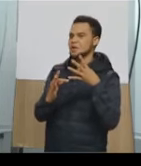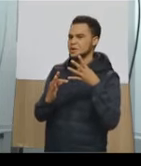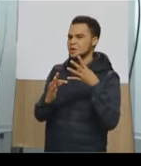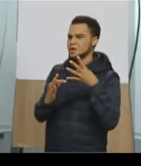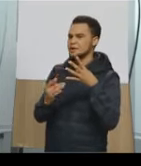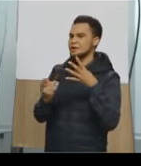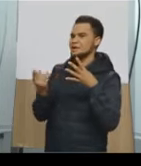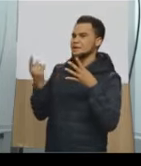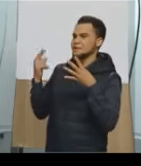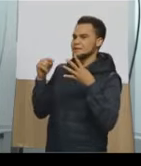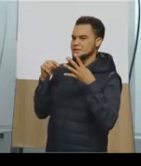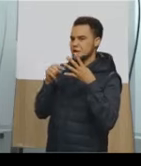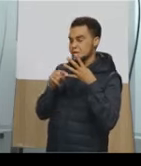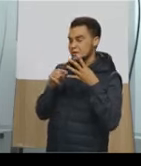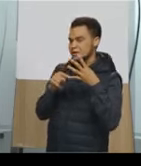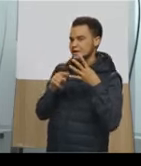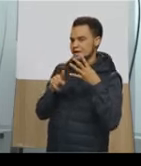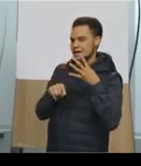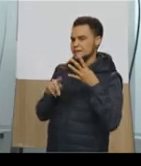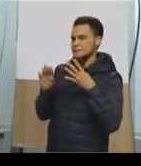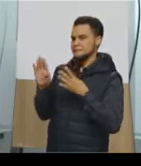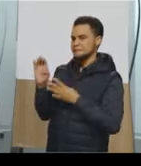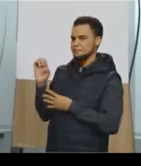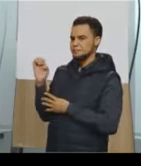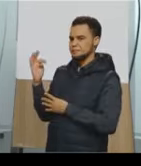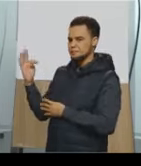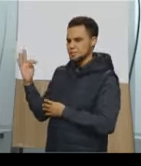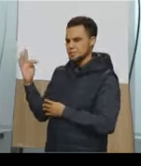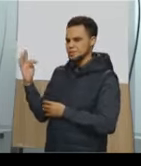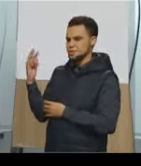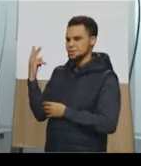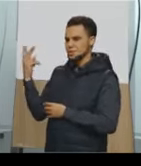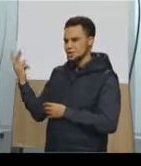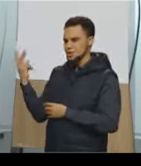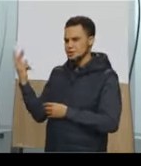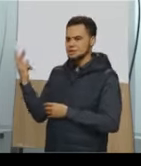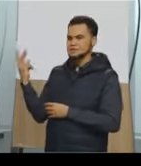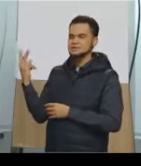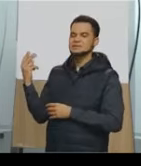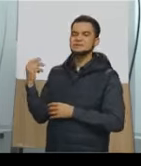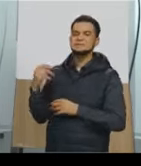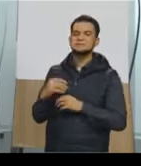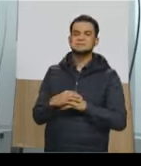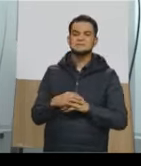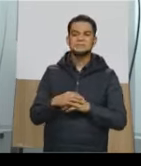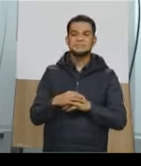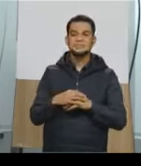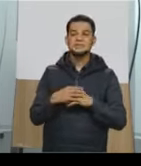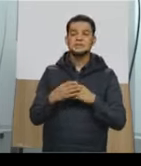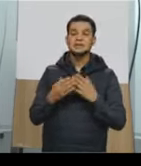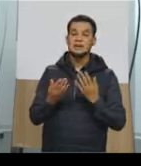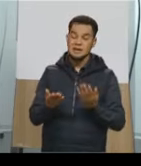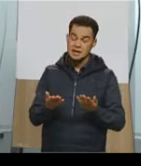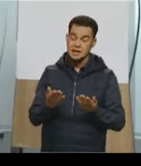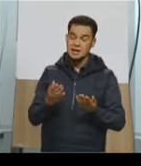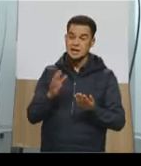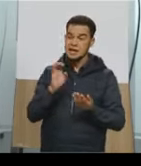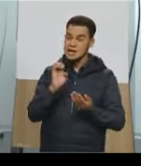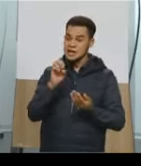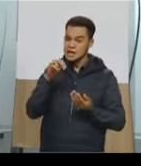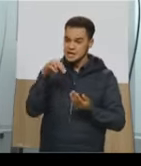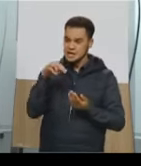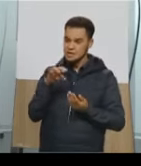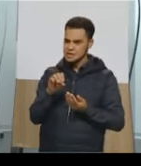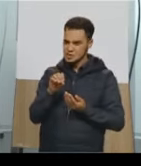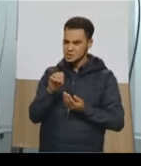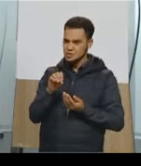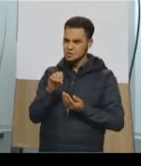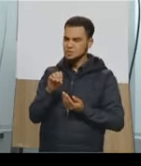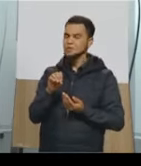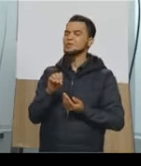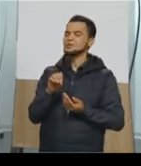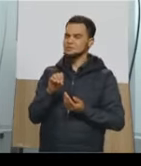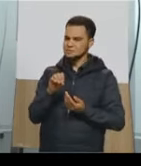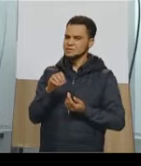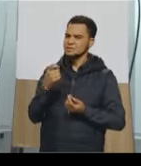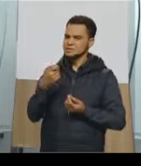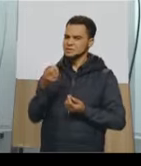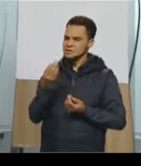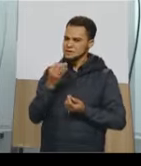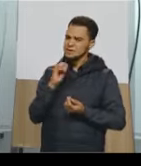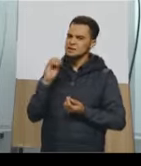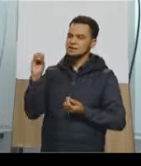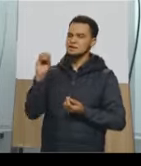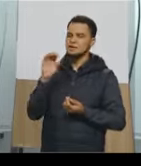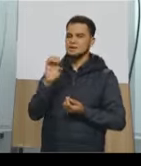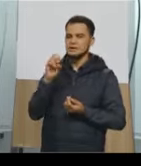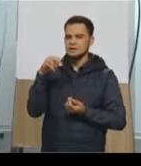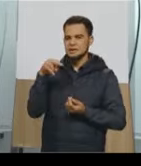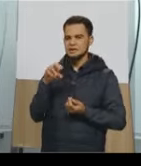ligação dupla está no carbono 2, então but 2. É um alceno, então tem que terminar em eno.